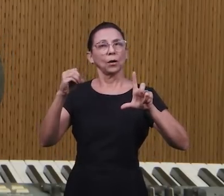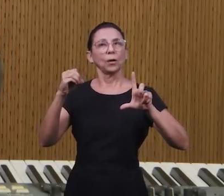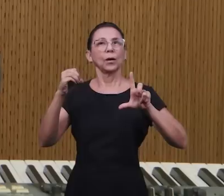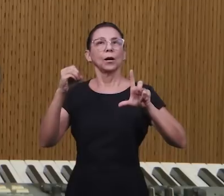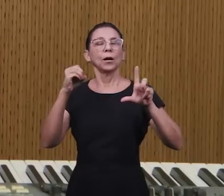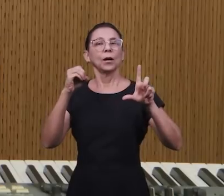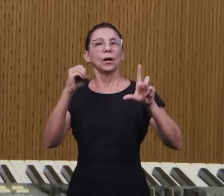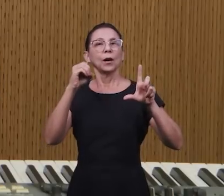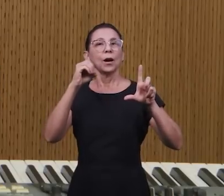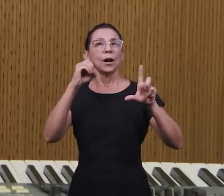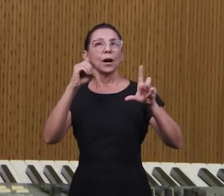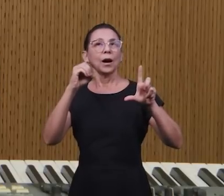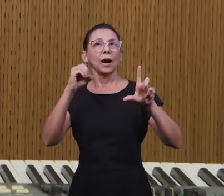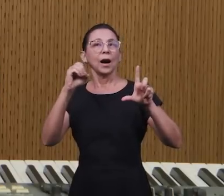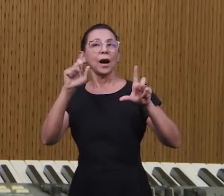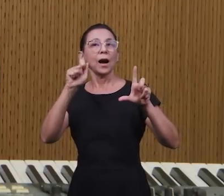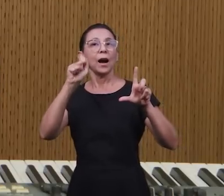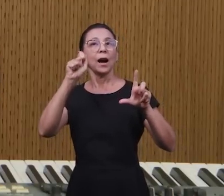articuladores.